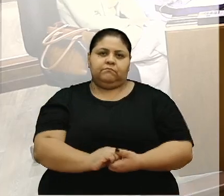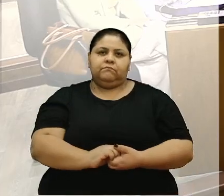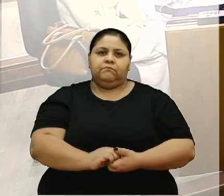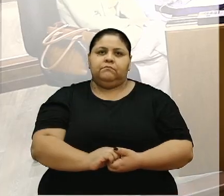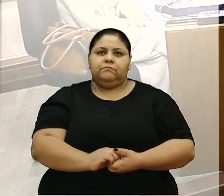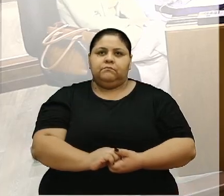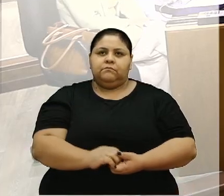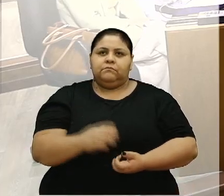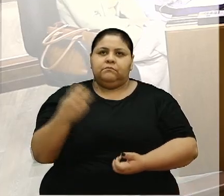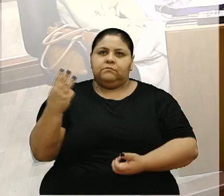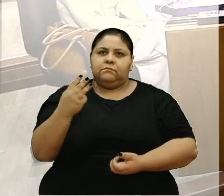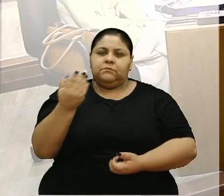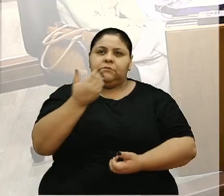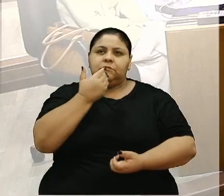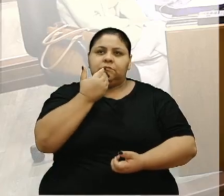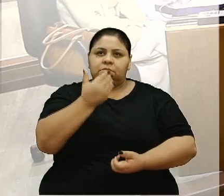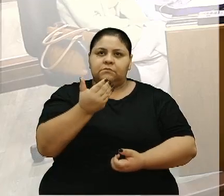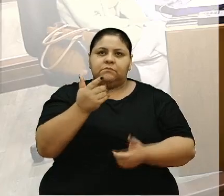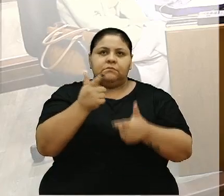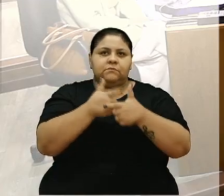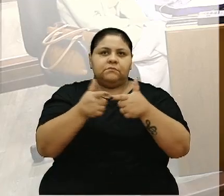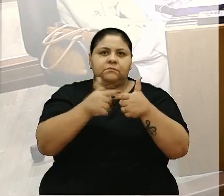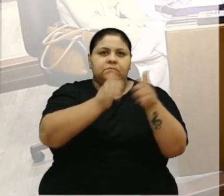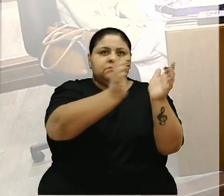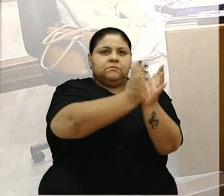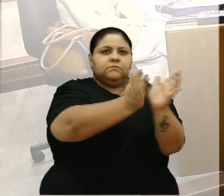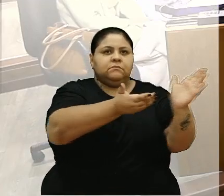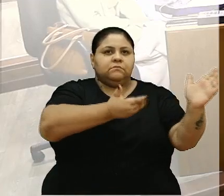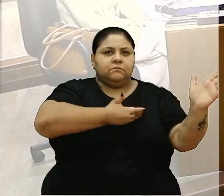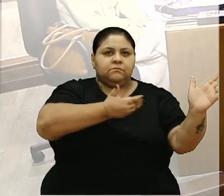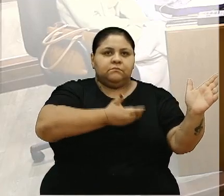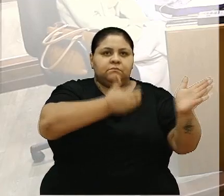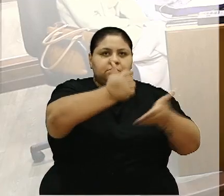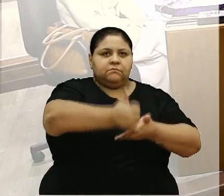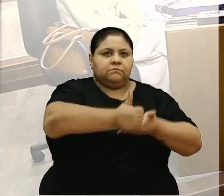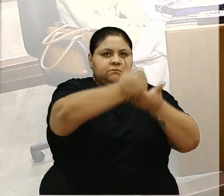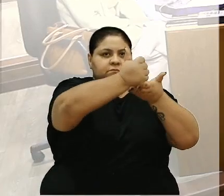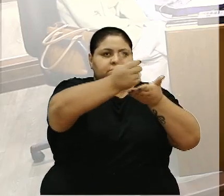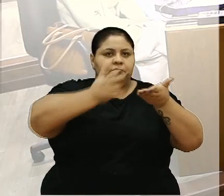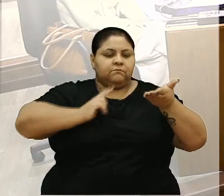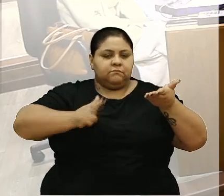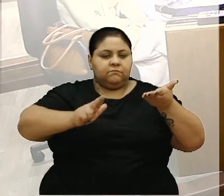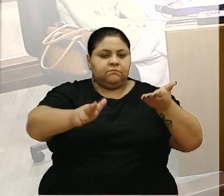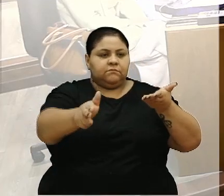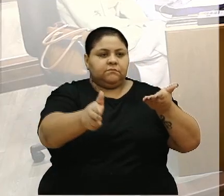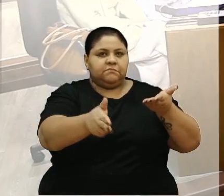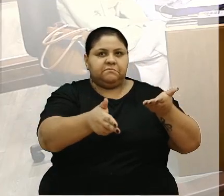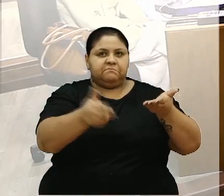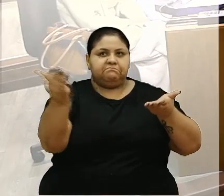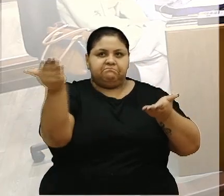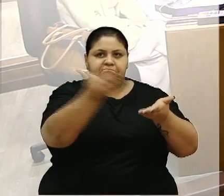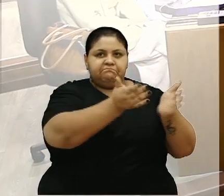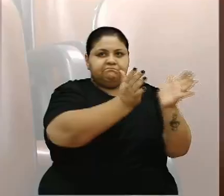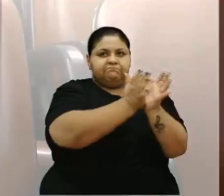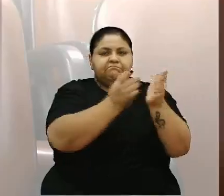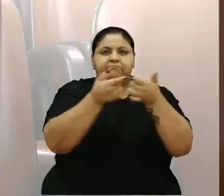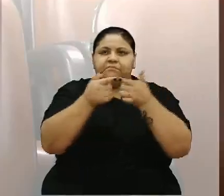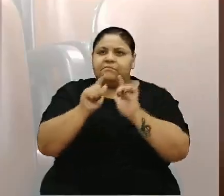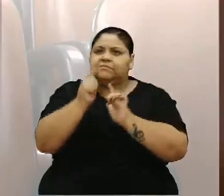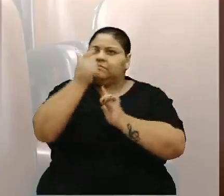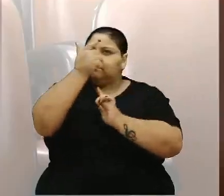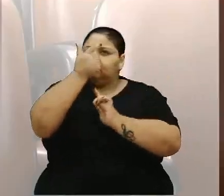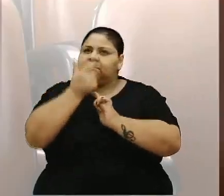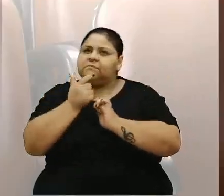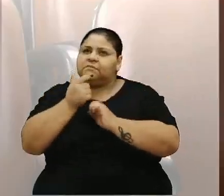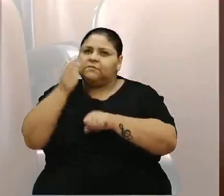o terceiro a pedir, mas não tem problema, são meus colegas, meus amigos. Apoio sempre a gurizada aí. Mas eu acho que o